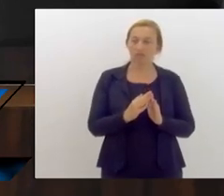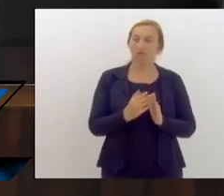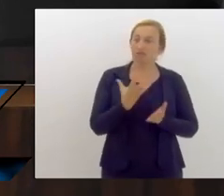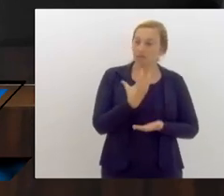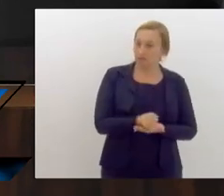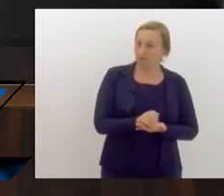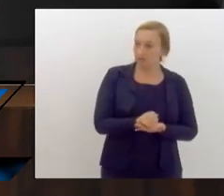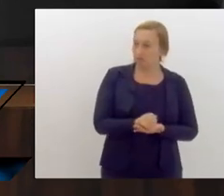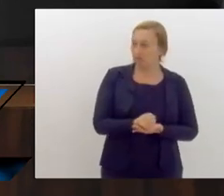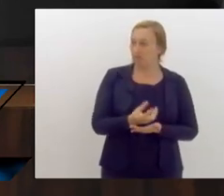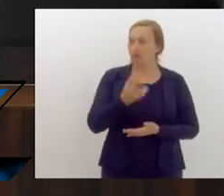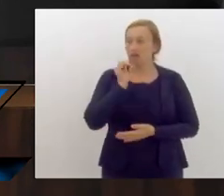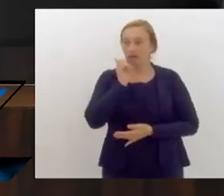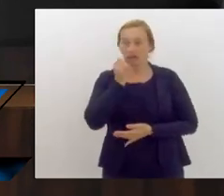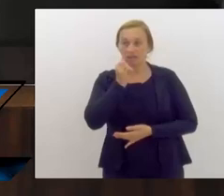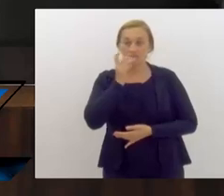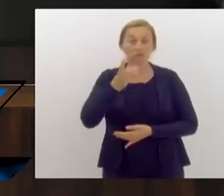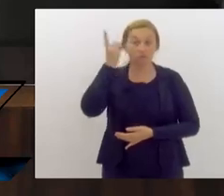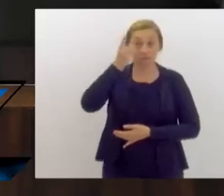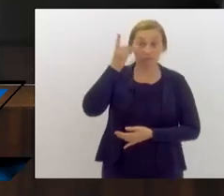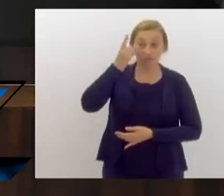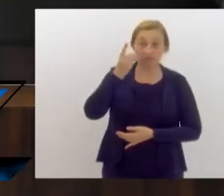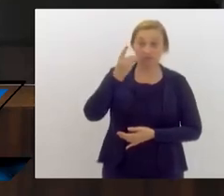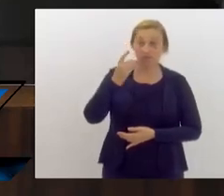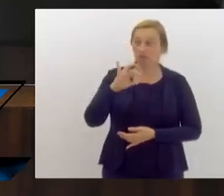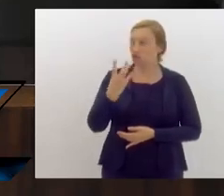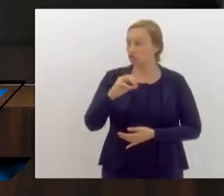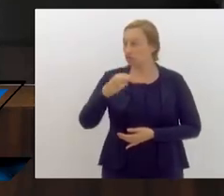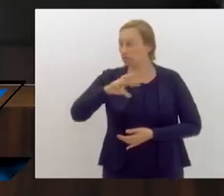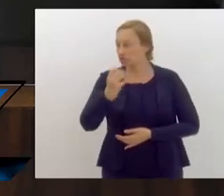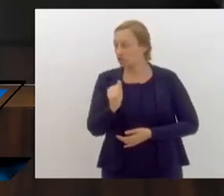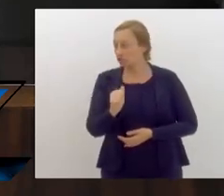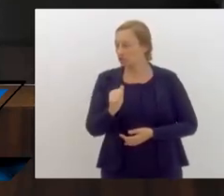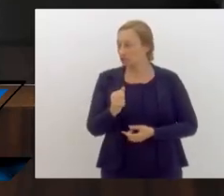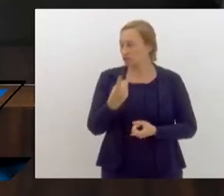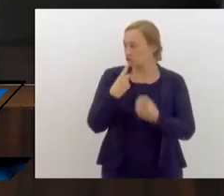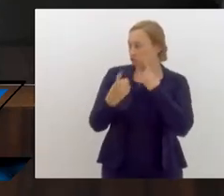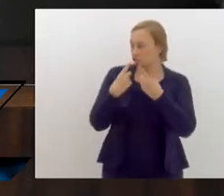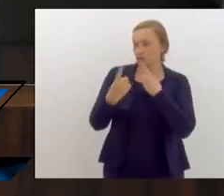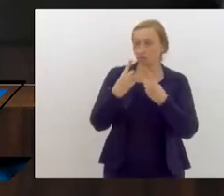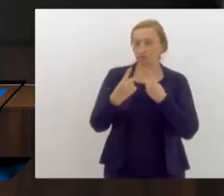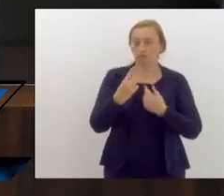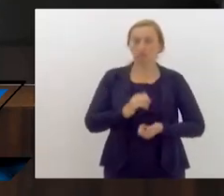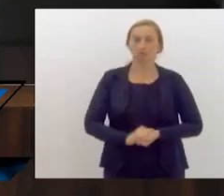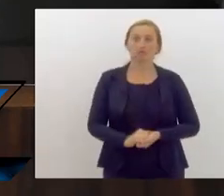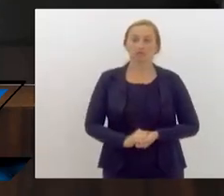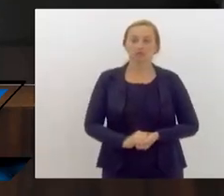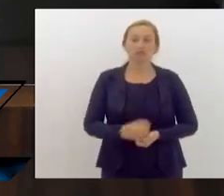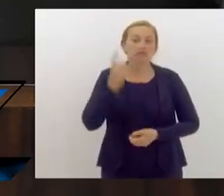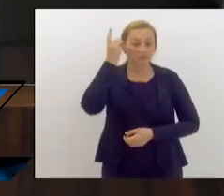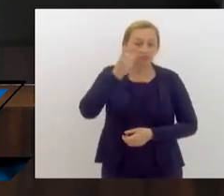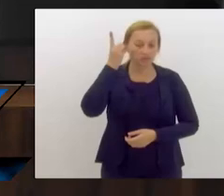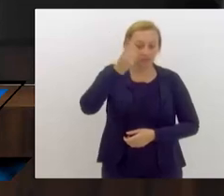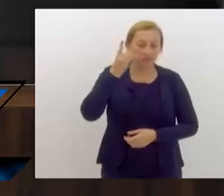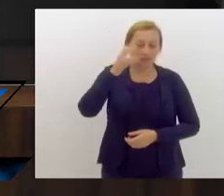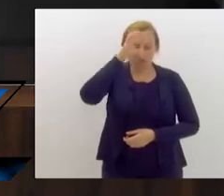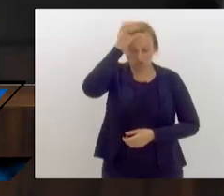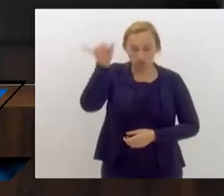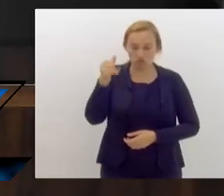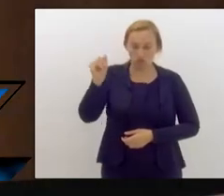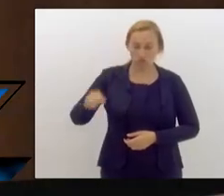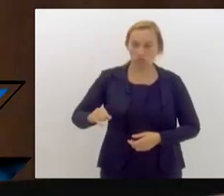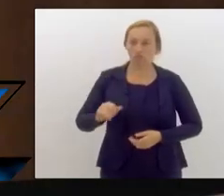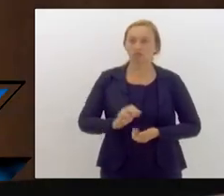favorável relator Chico Machado em discussão para discutir deputada tia Ju